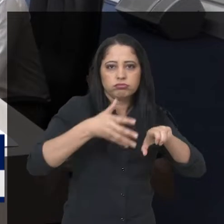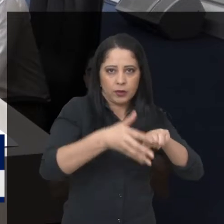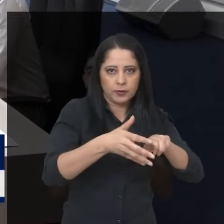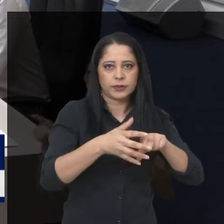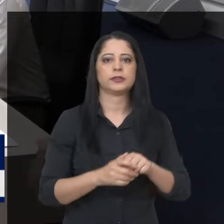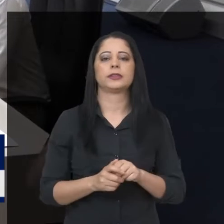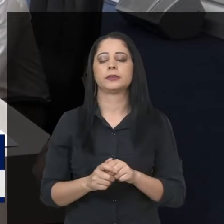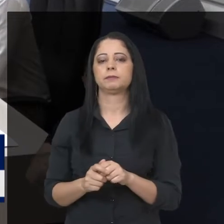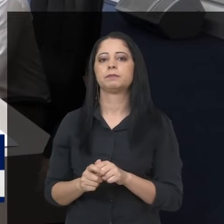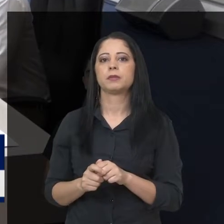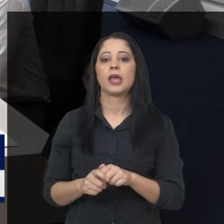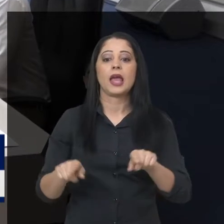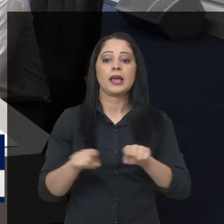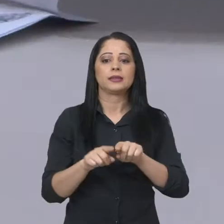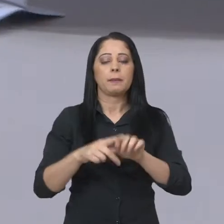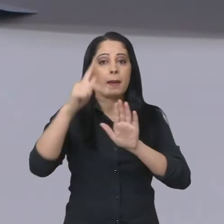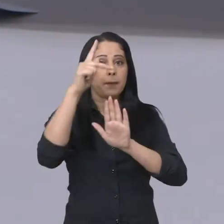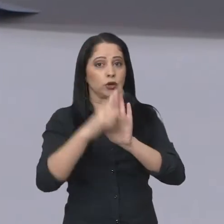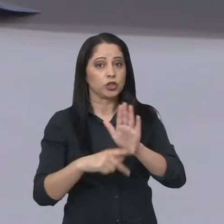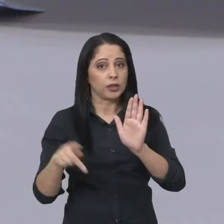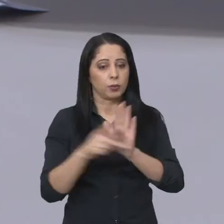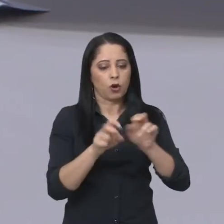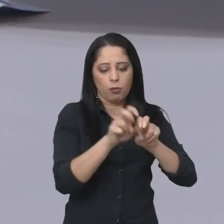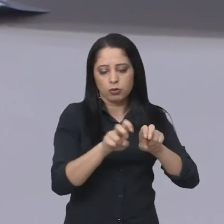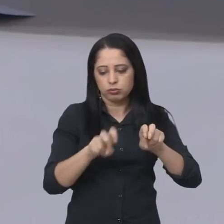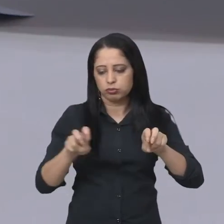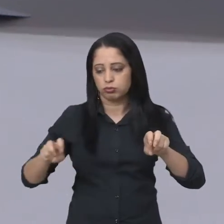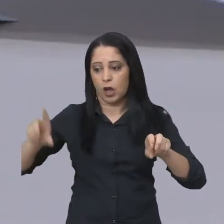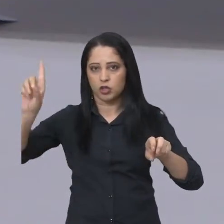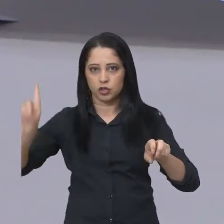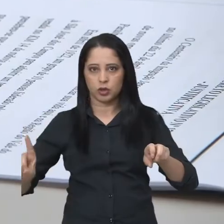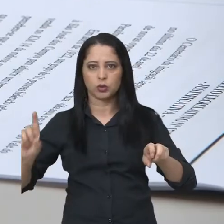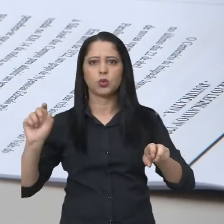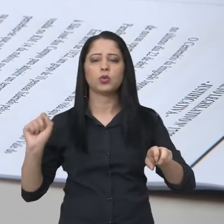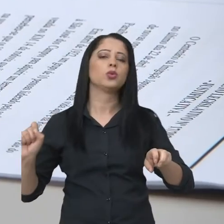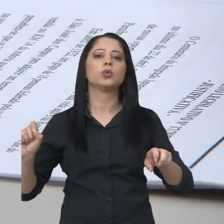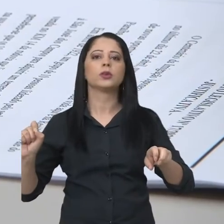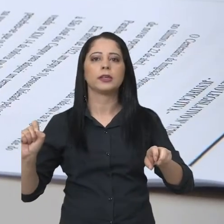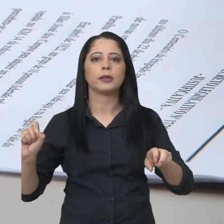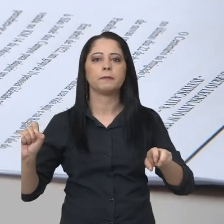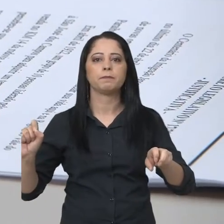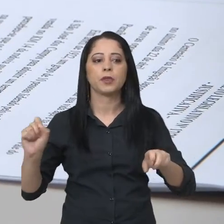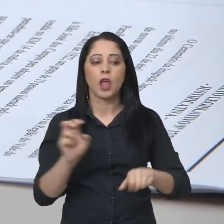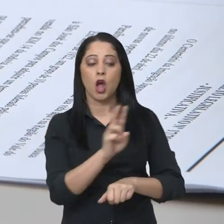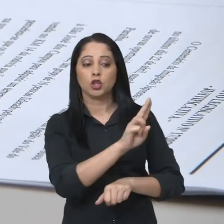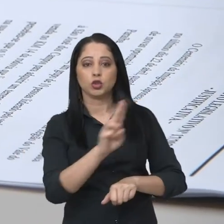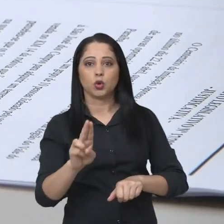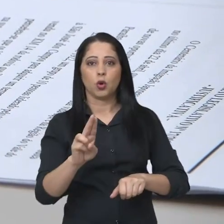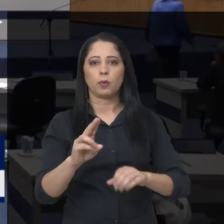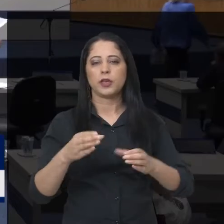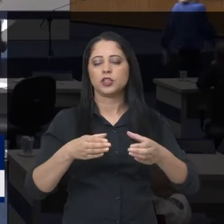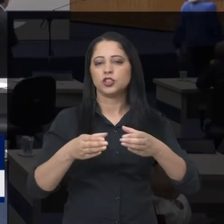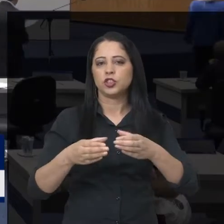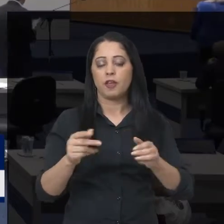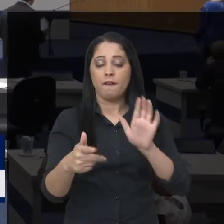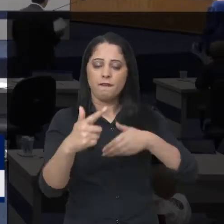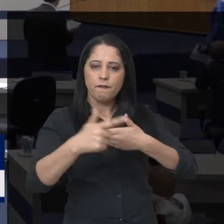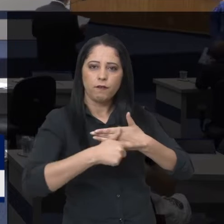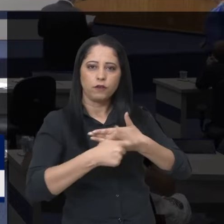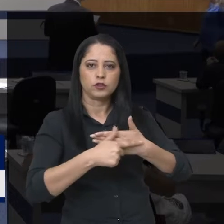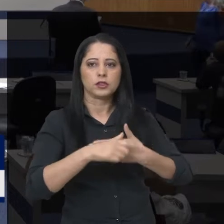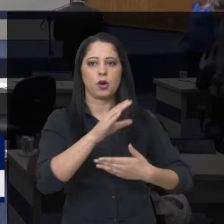projetos de resolução da mesa diretora dispõe sobre o quadro de pessoal da câmara o primeiro ver da nomeação para Cargo comissionado de